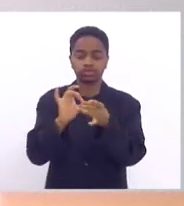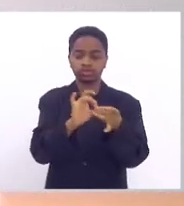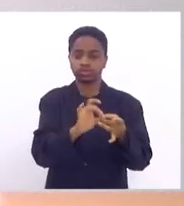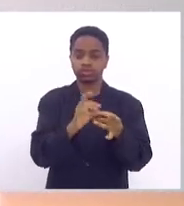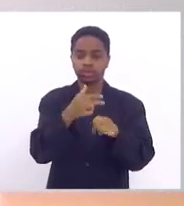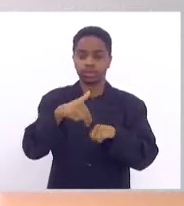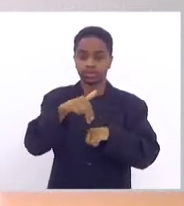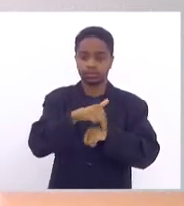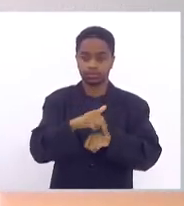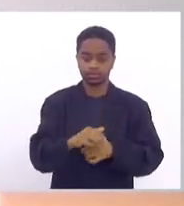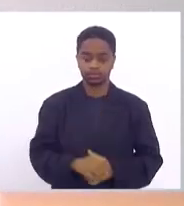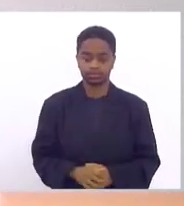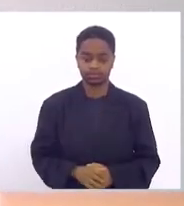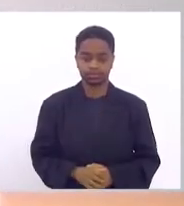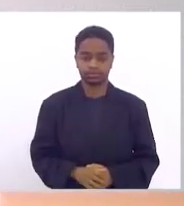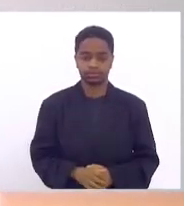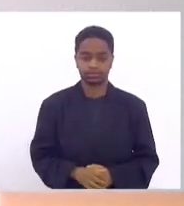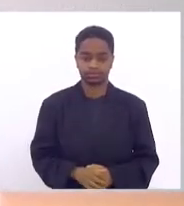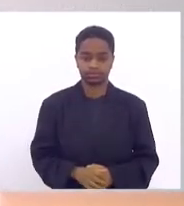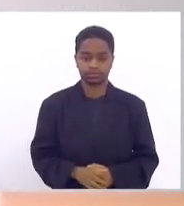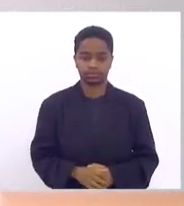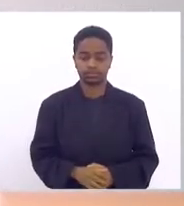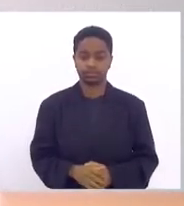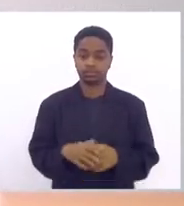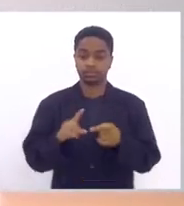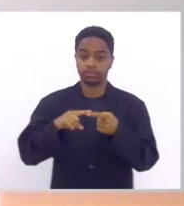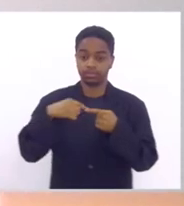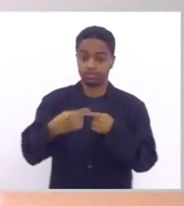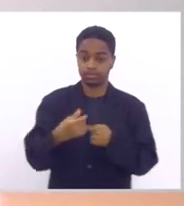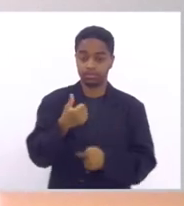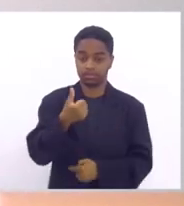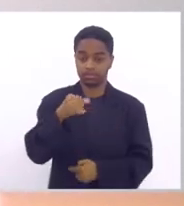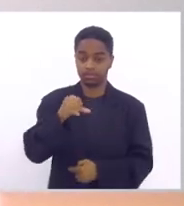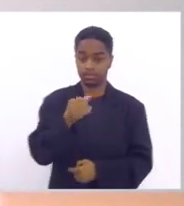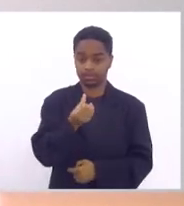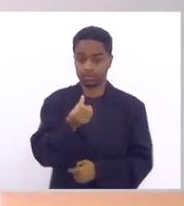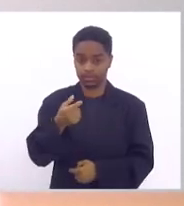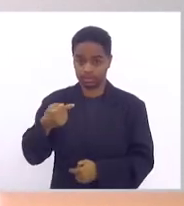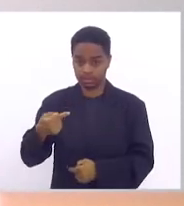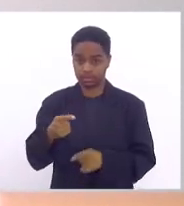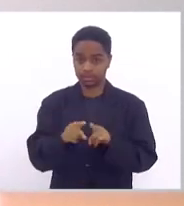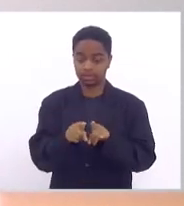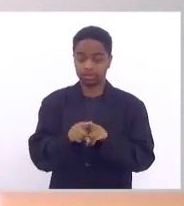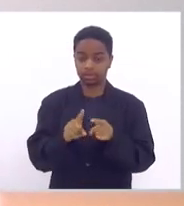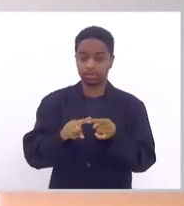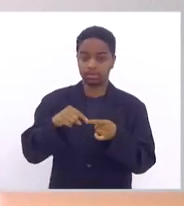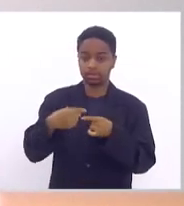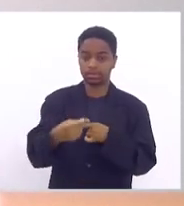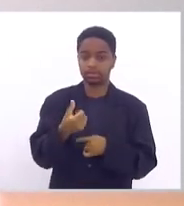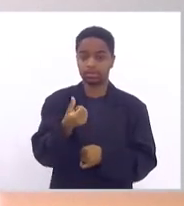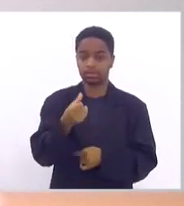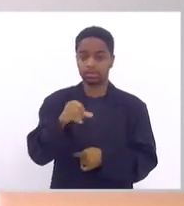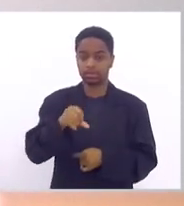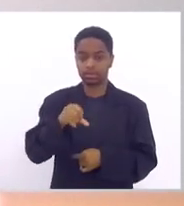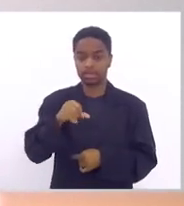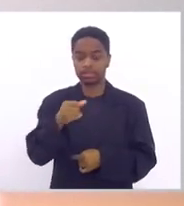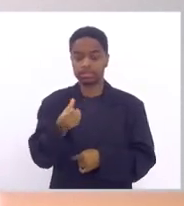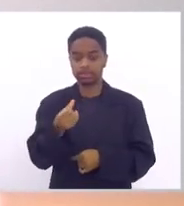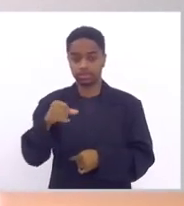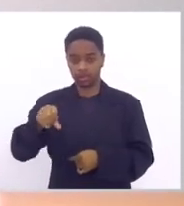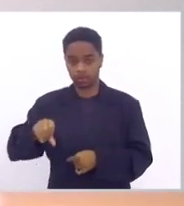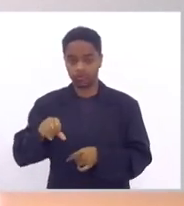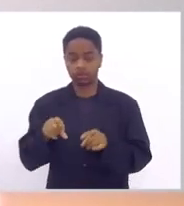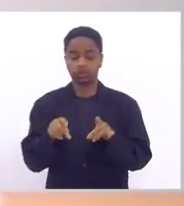união bom quando vem 67 e depois 69 a junta